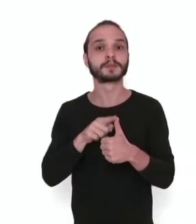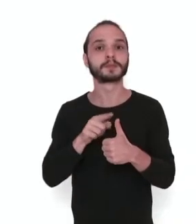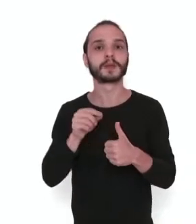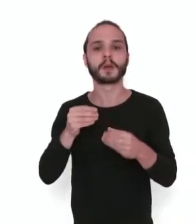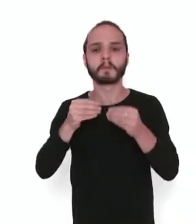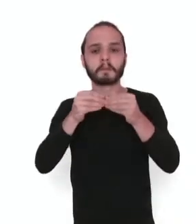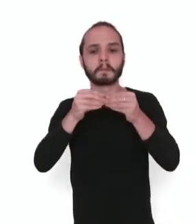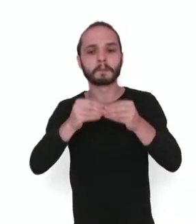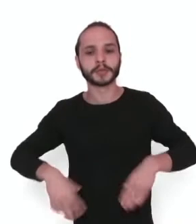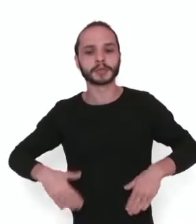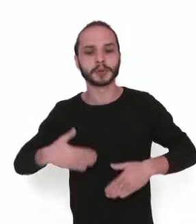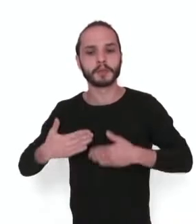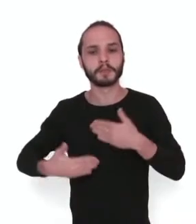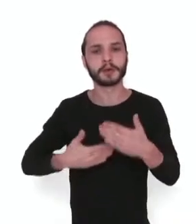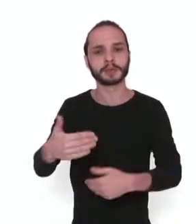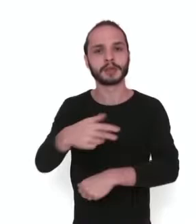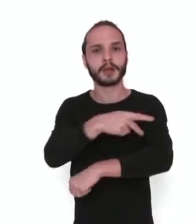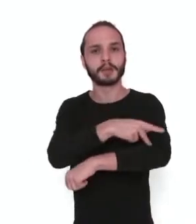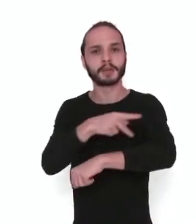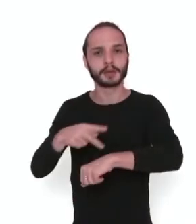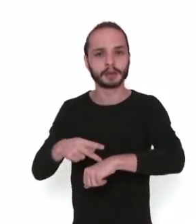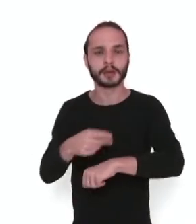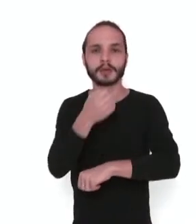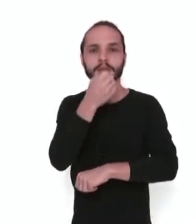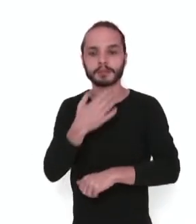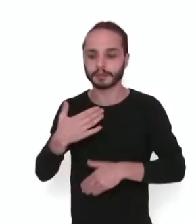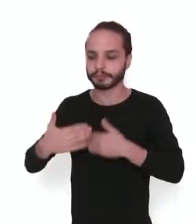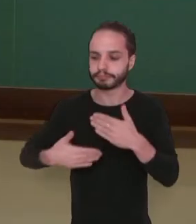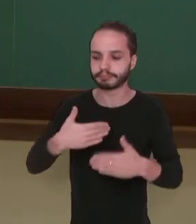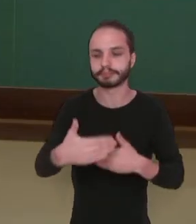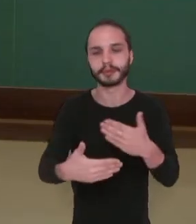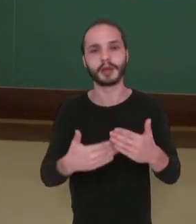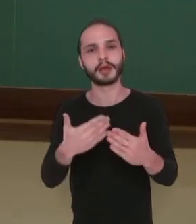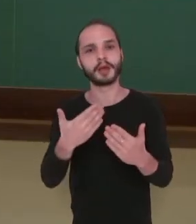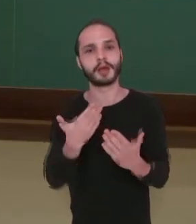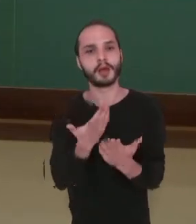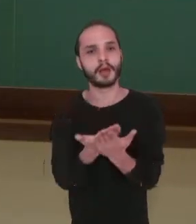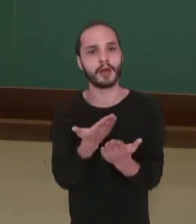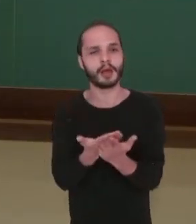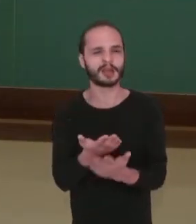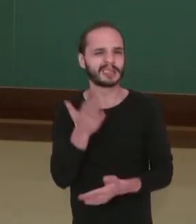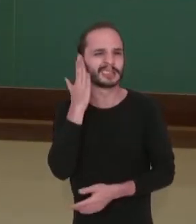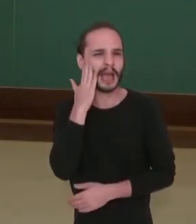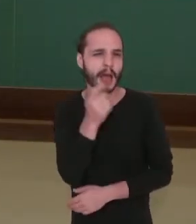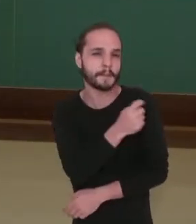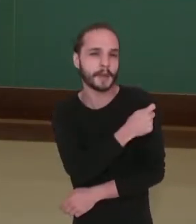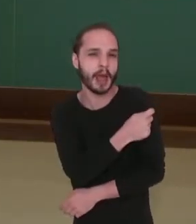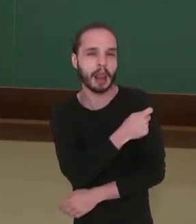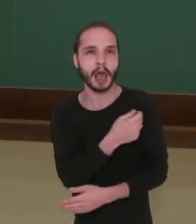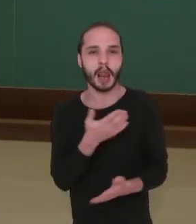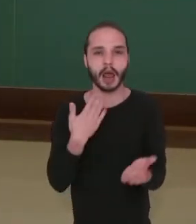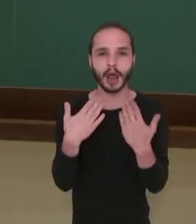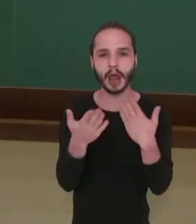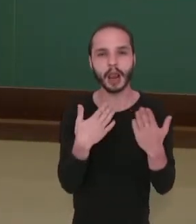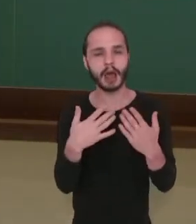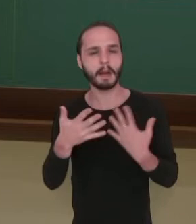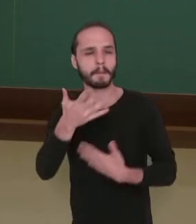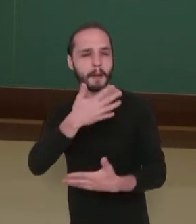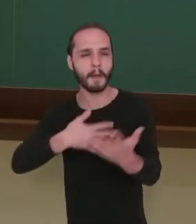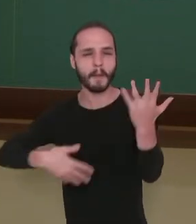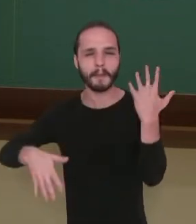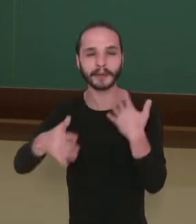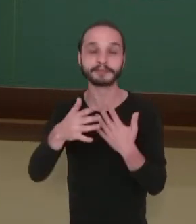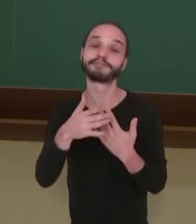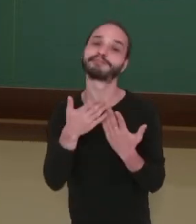o processo pedagógico e o bom andamento das atividades escolares. Você sabe aquele aluno que conversa quando não devia, que faz bagunça, coisa assim? Ele